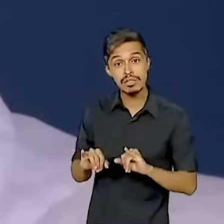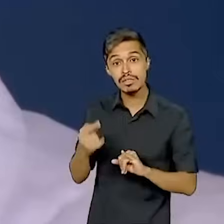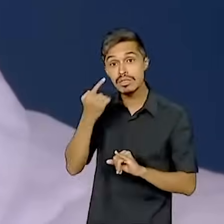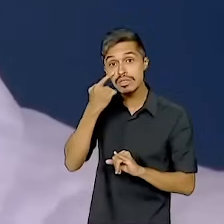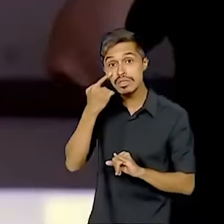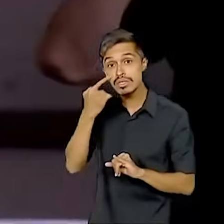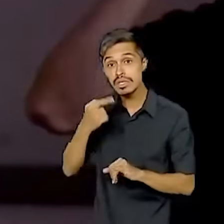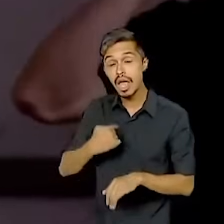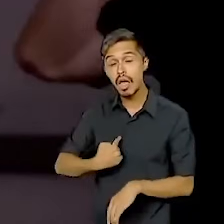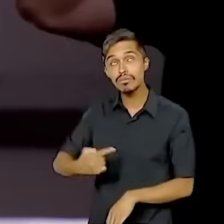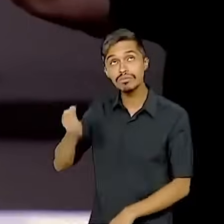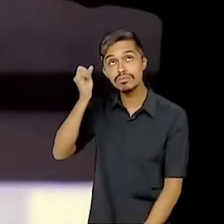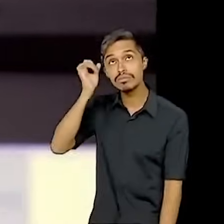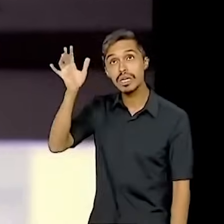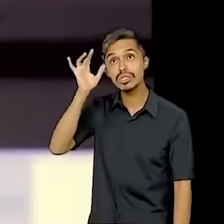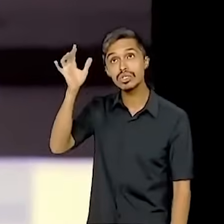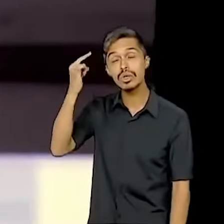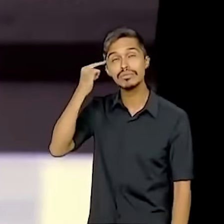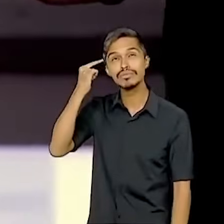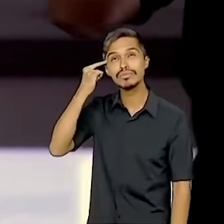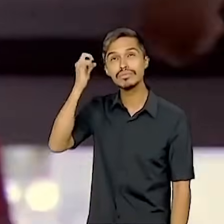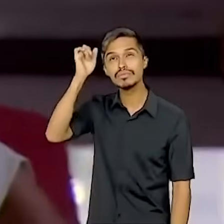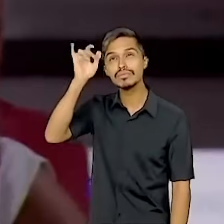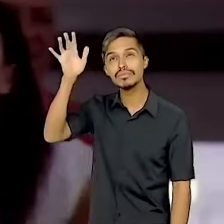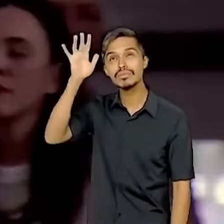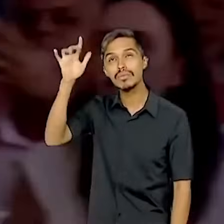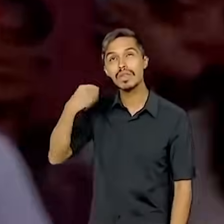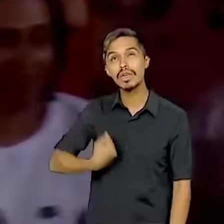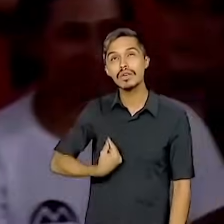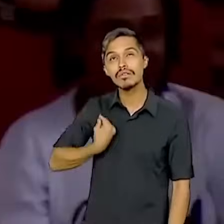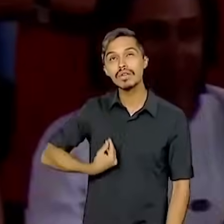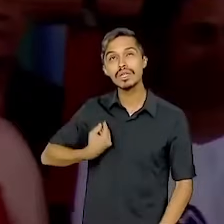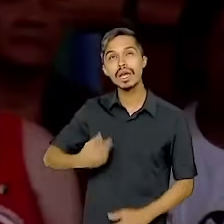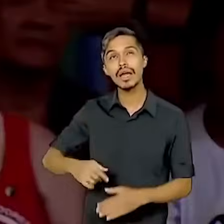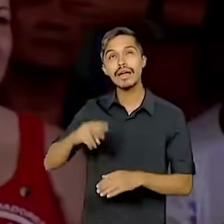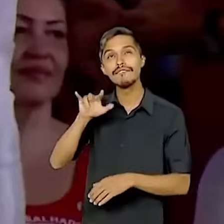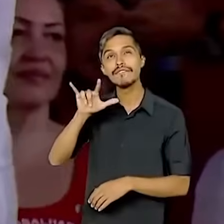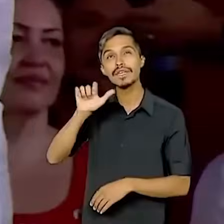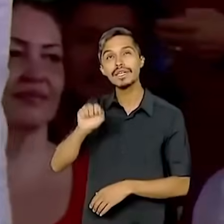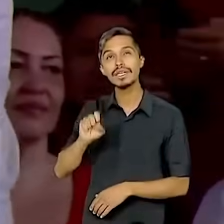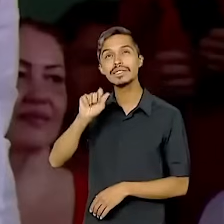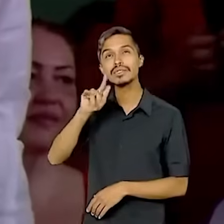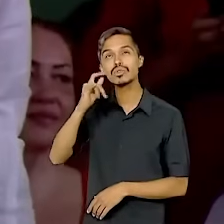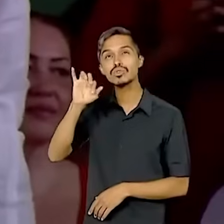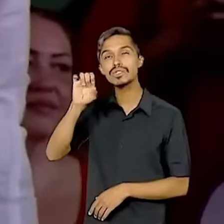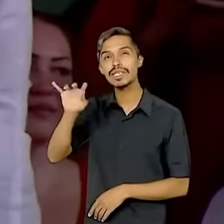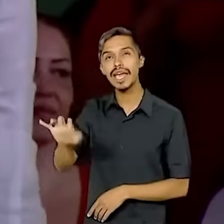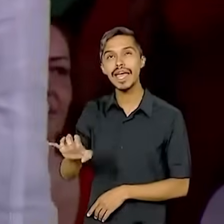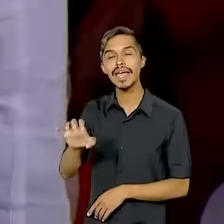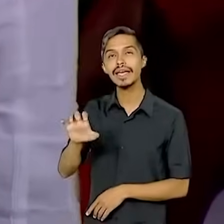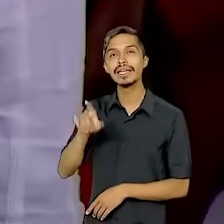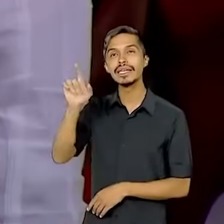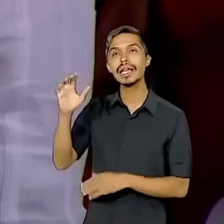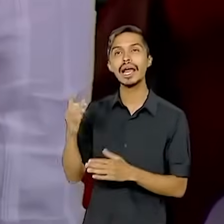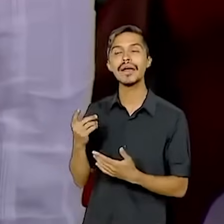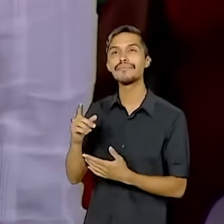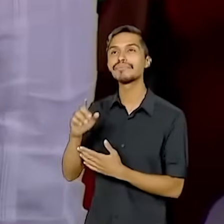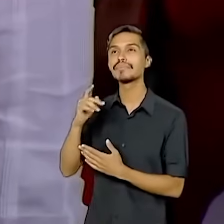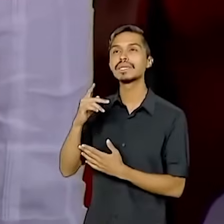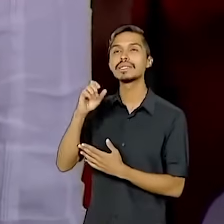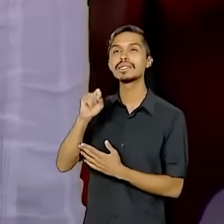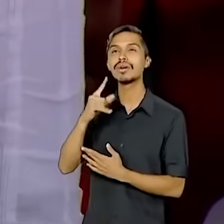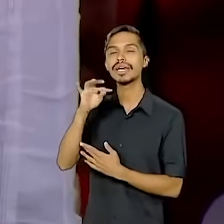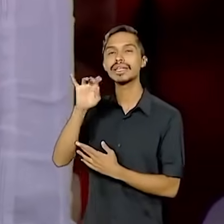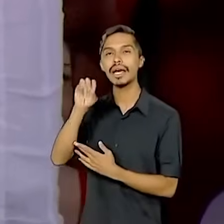A imagem que eu tenho na minha cabeça, eu morava na Vila São José, em São Caetano, e morava na